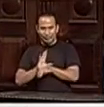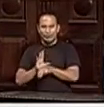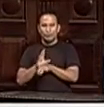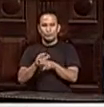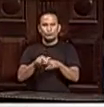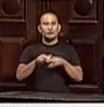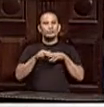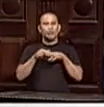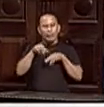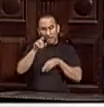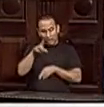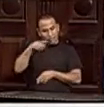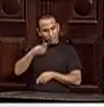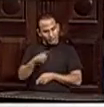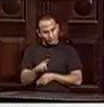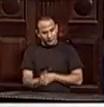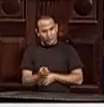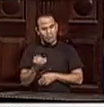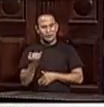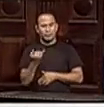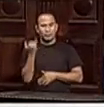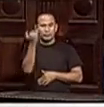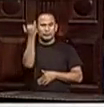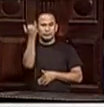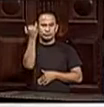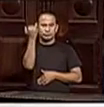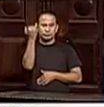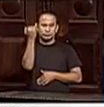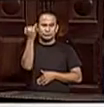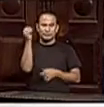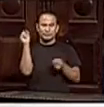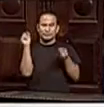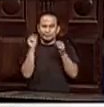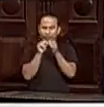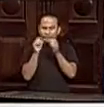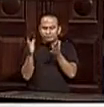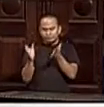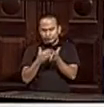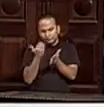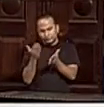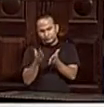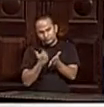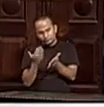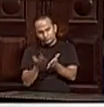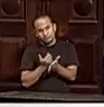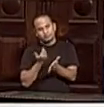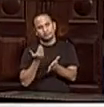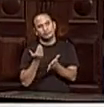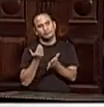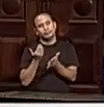isso, é fundamental que essa casa cumpra a sua agenda e enfrente esses esquemas.